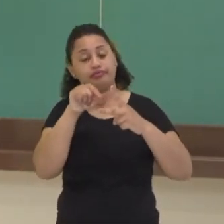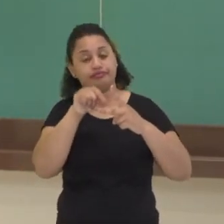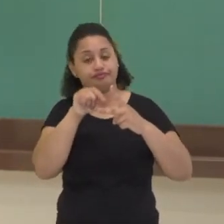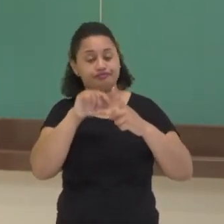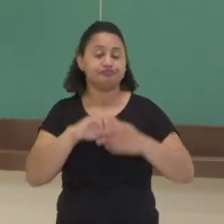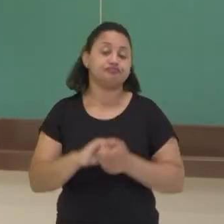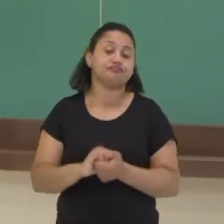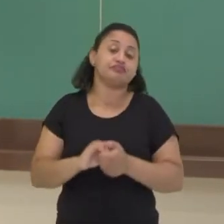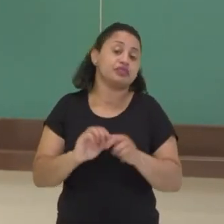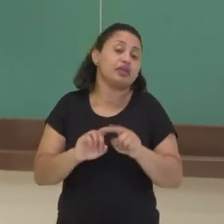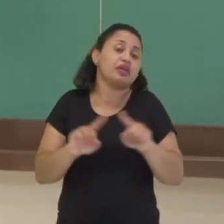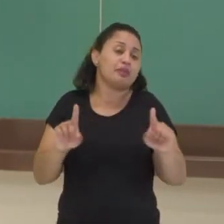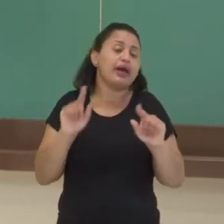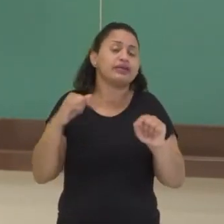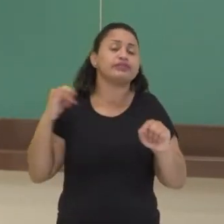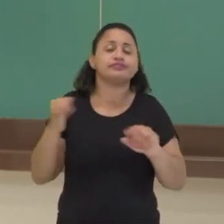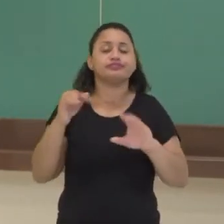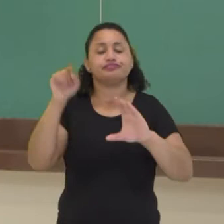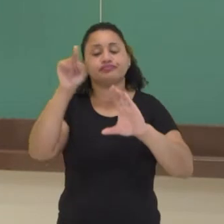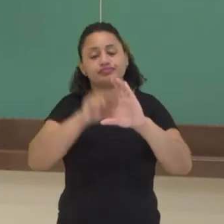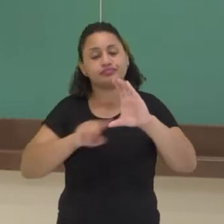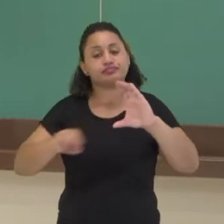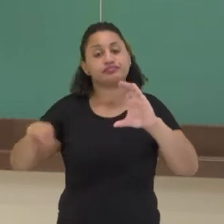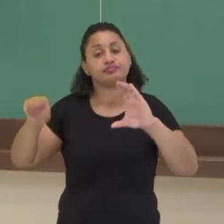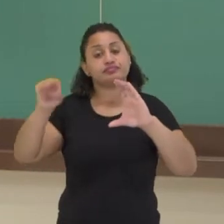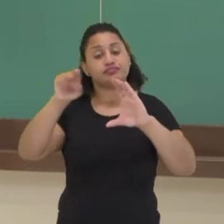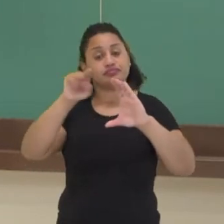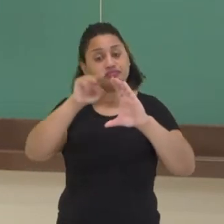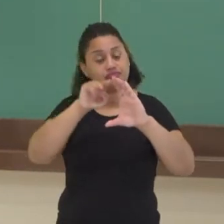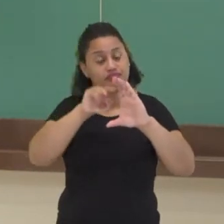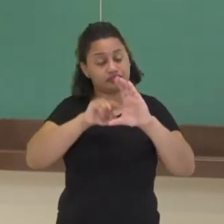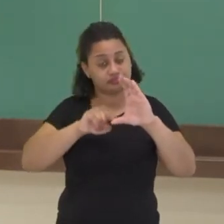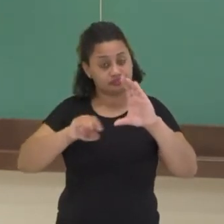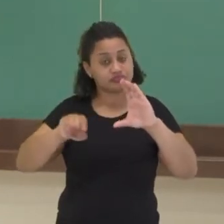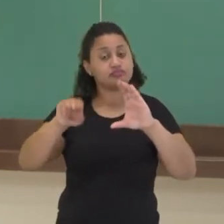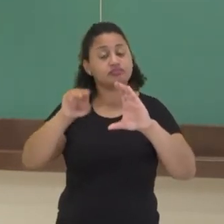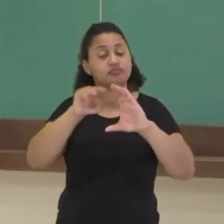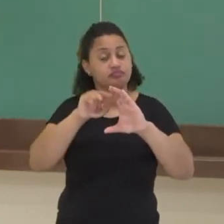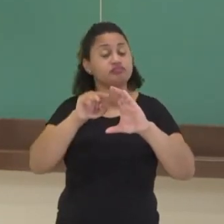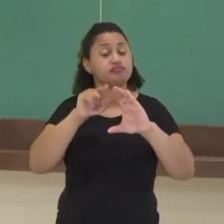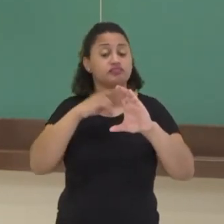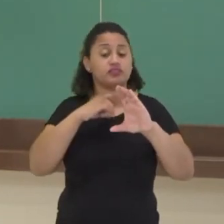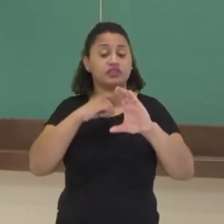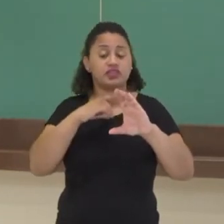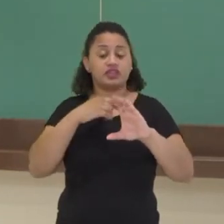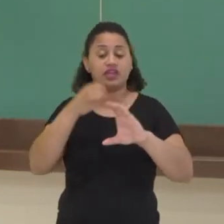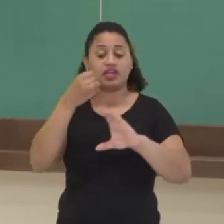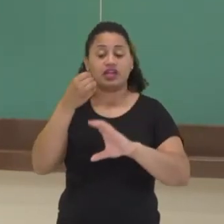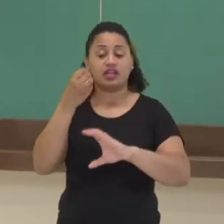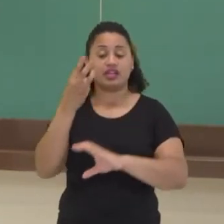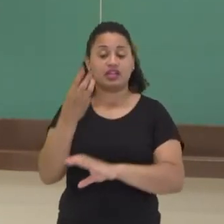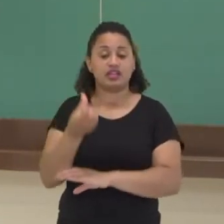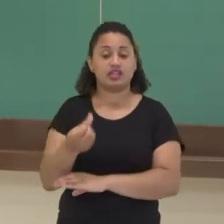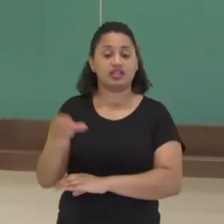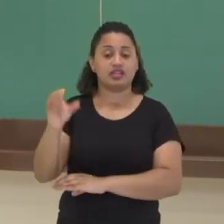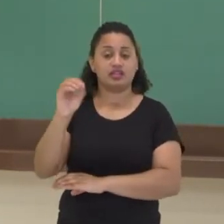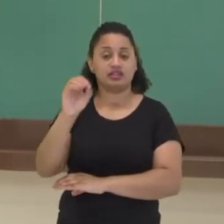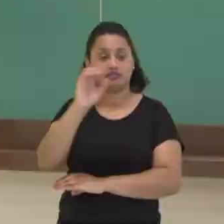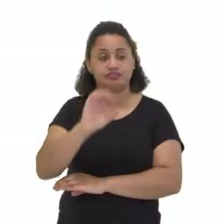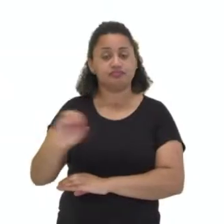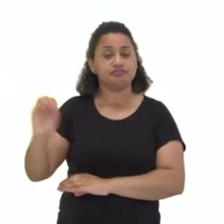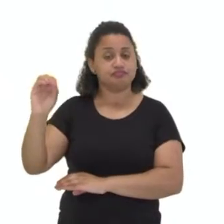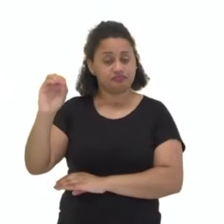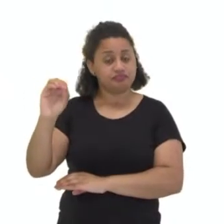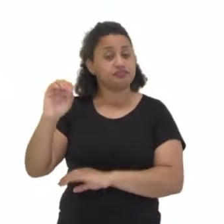o nosso círculo, ele tem, aliás, vai ser em graus. O nosso círculo são 360 graus. Aqui, então,